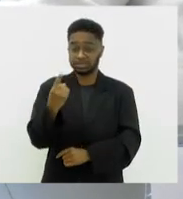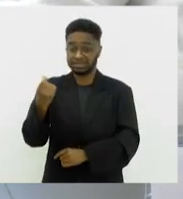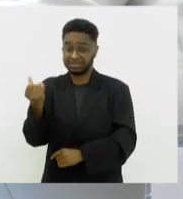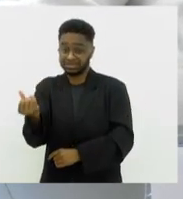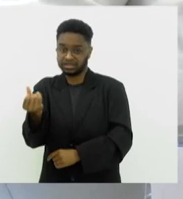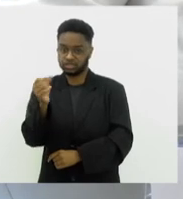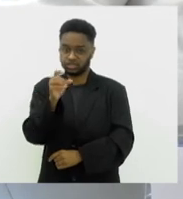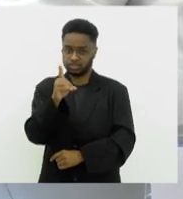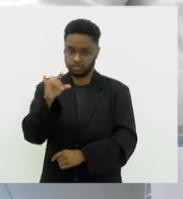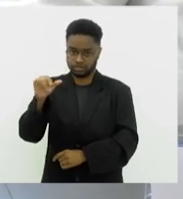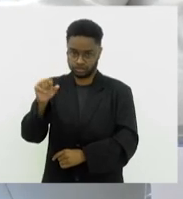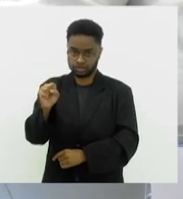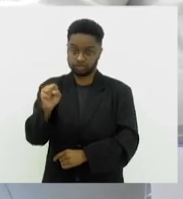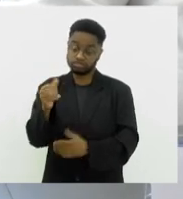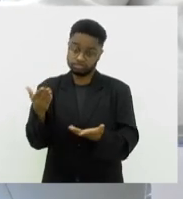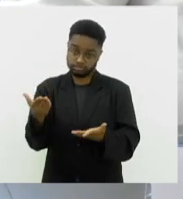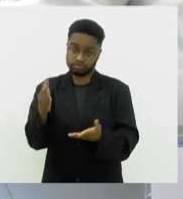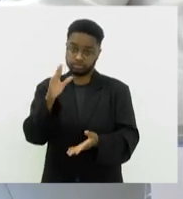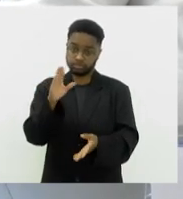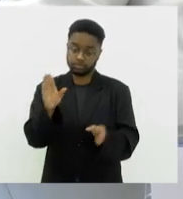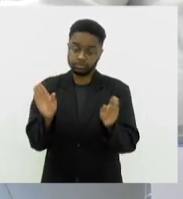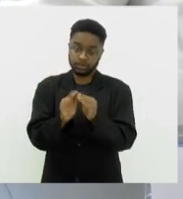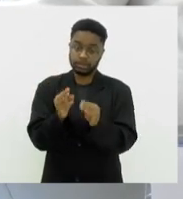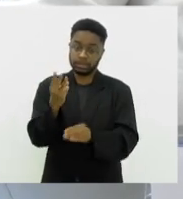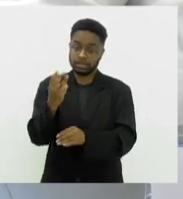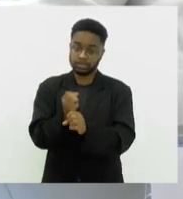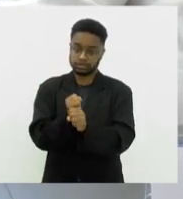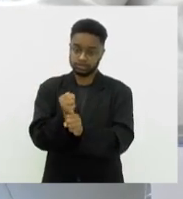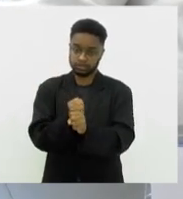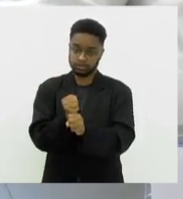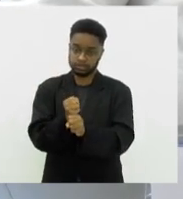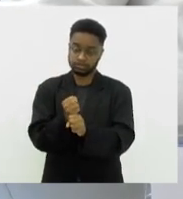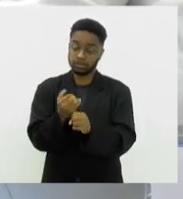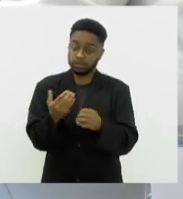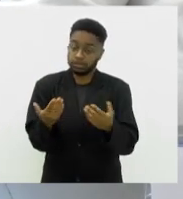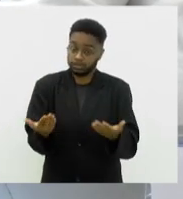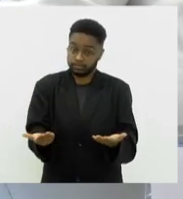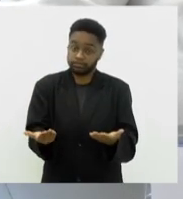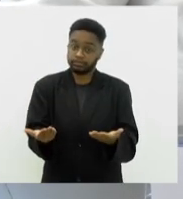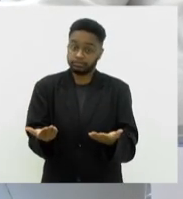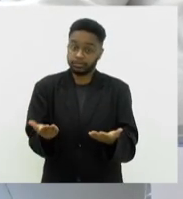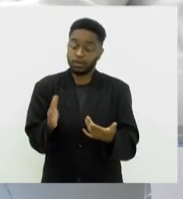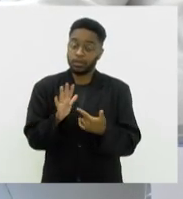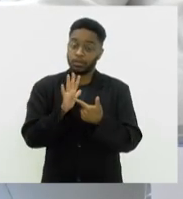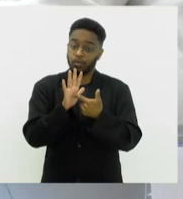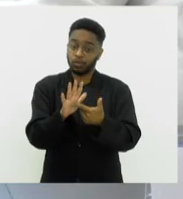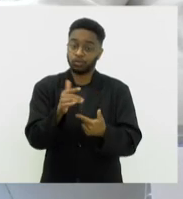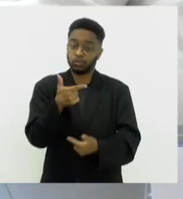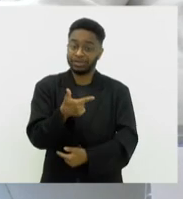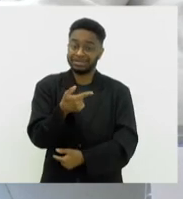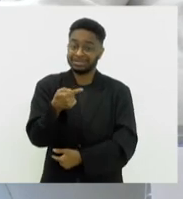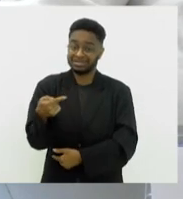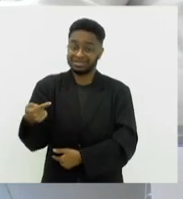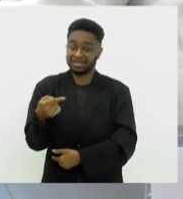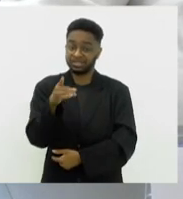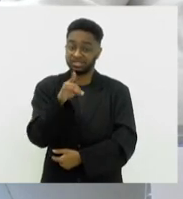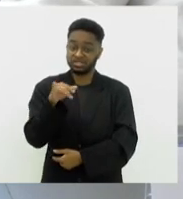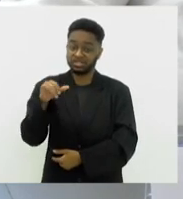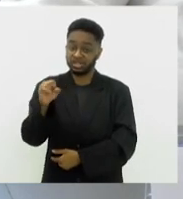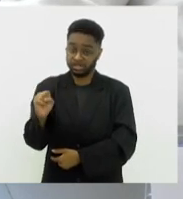eh de 3 anos no caso e 21 dias numa média impressionante de 277 Dias